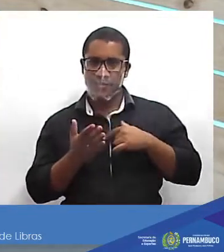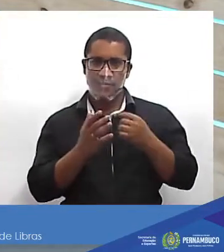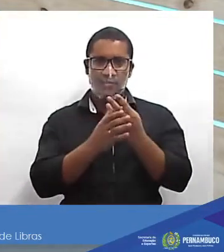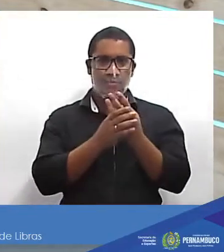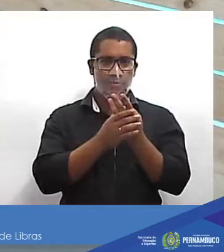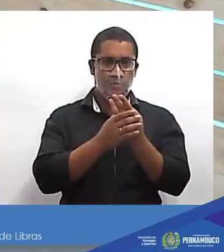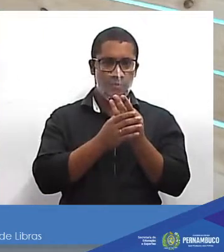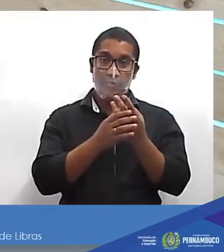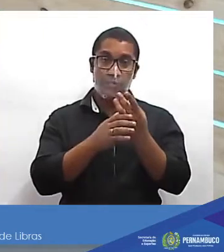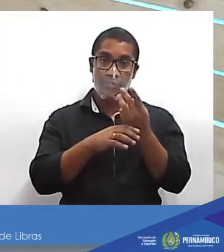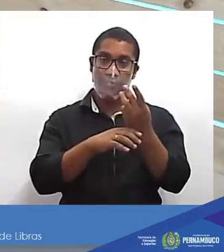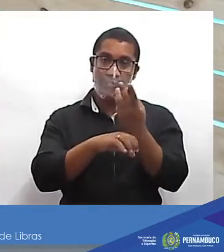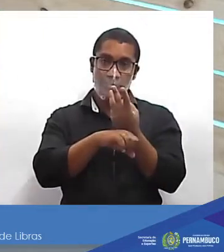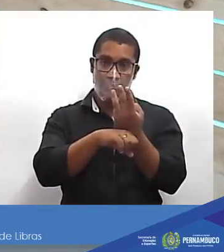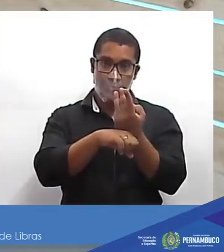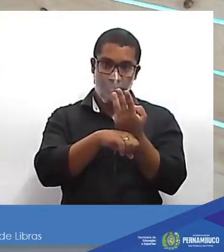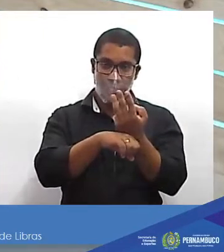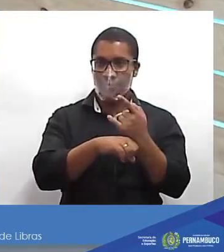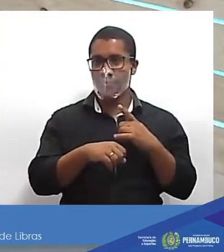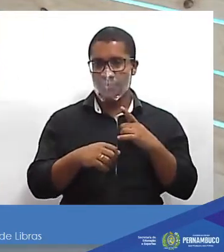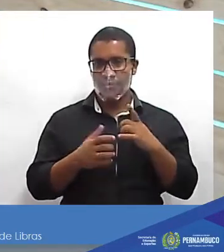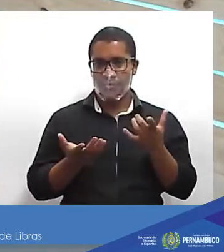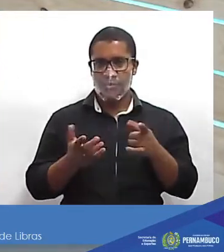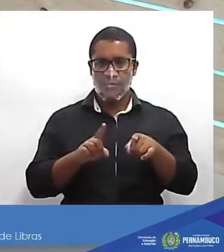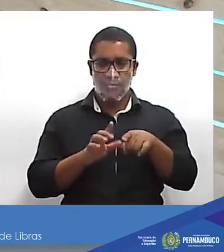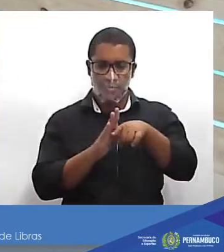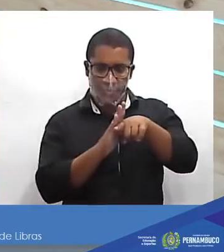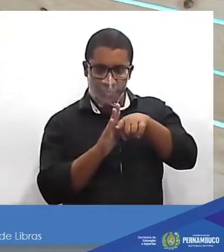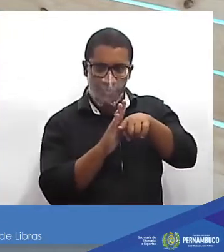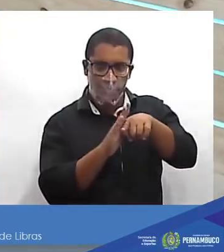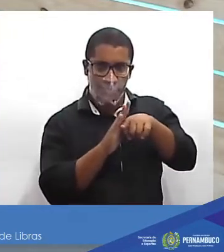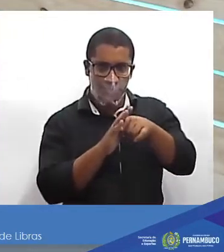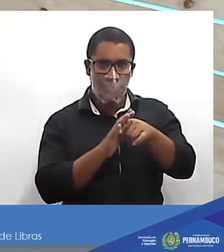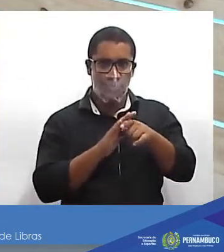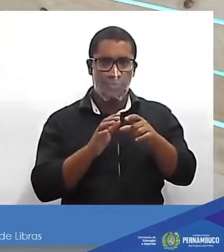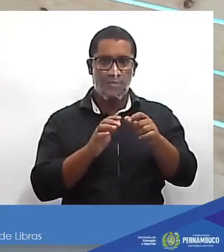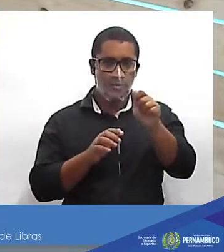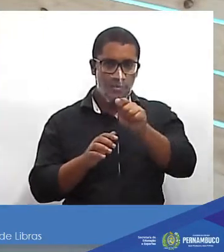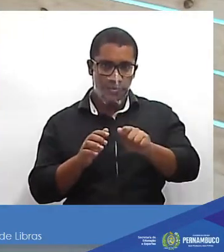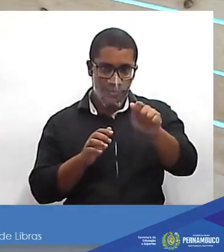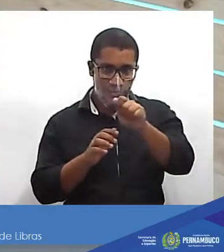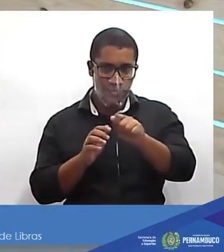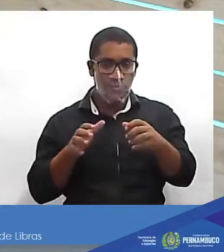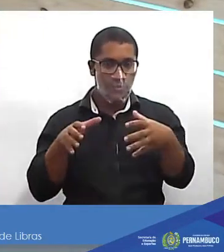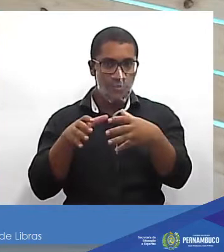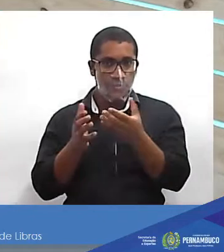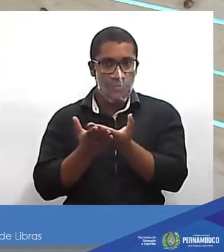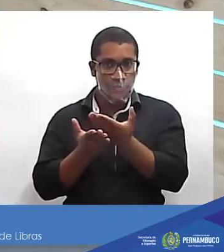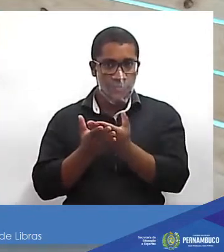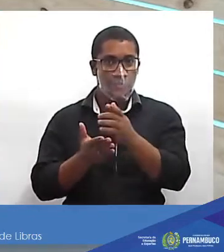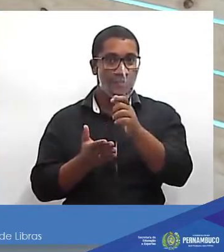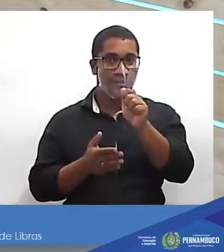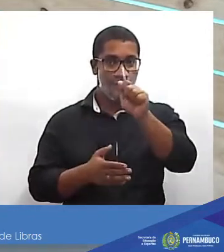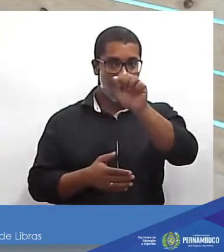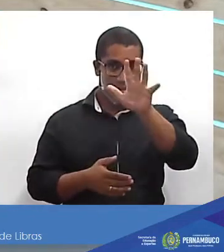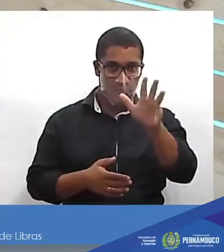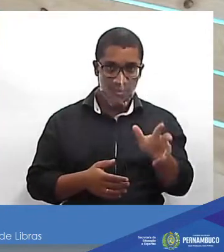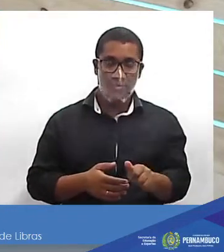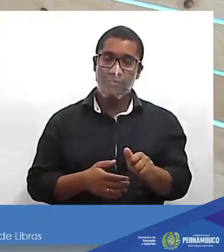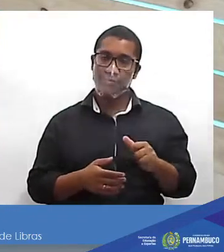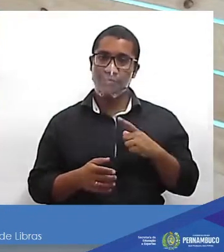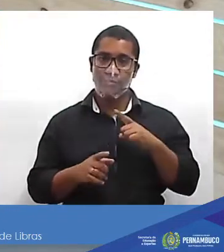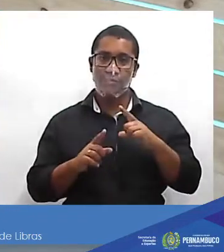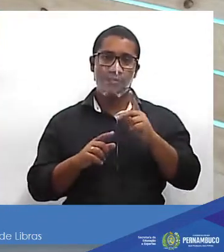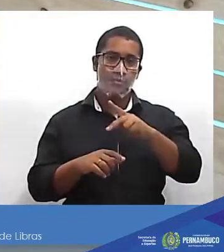de Pernambuco, pesquisador associado do Grupo de Estudos da África, professor do curso de História